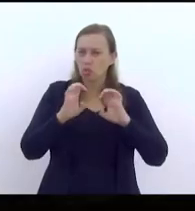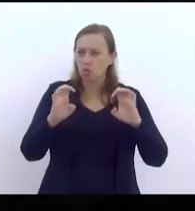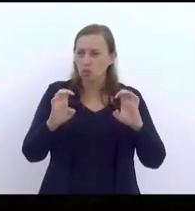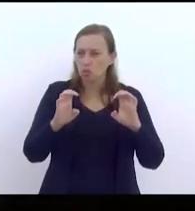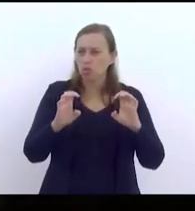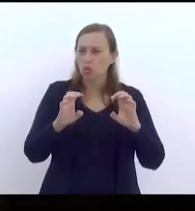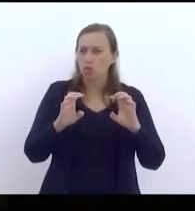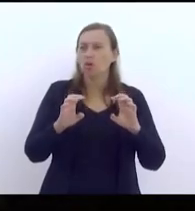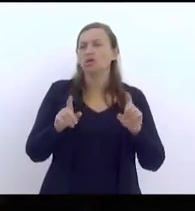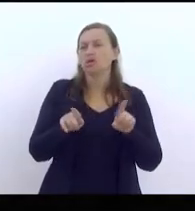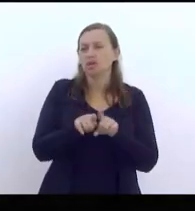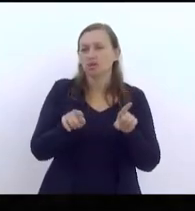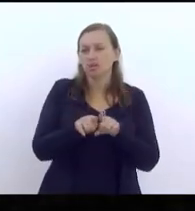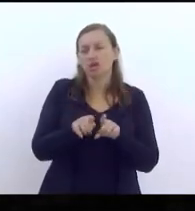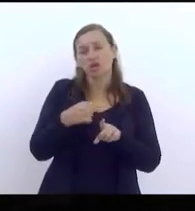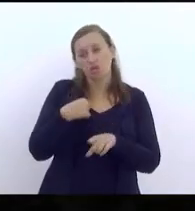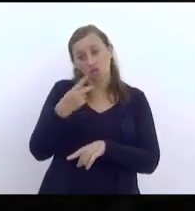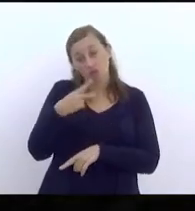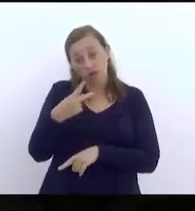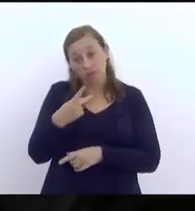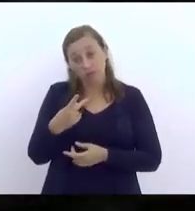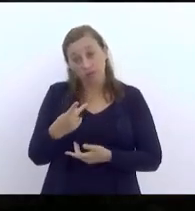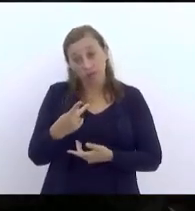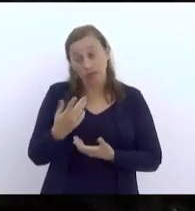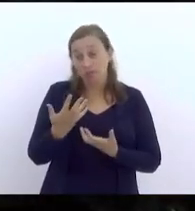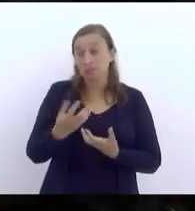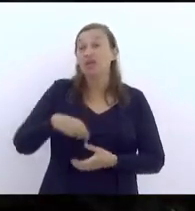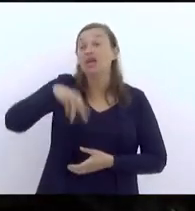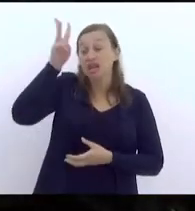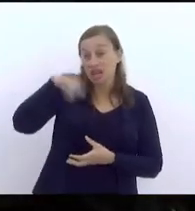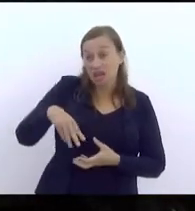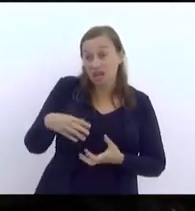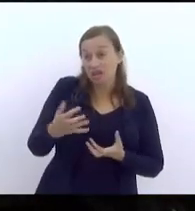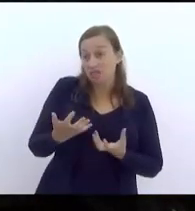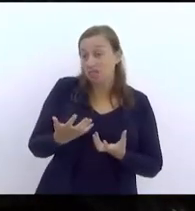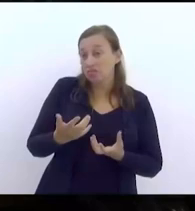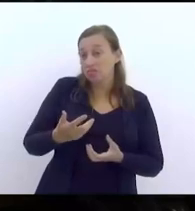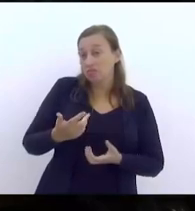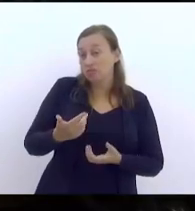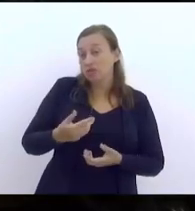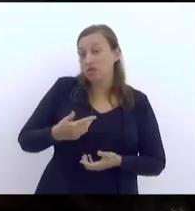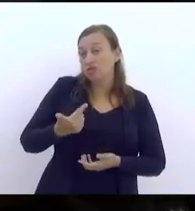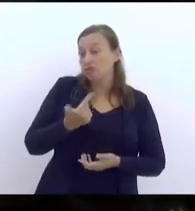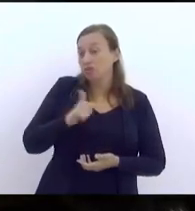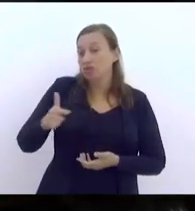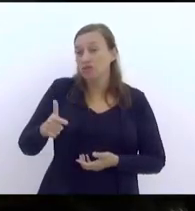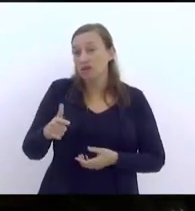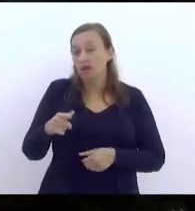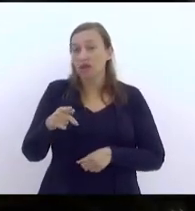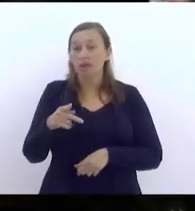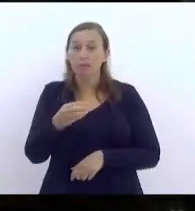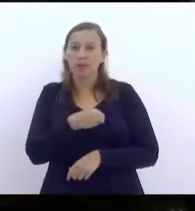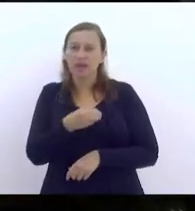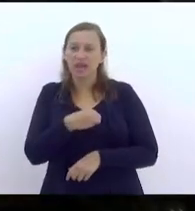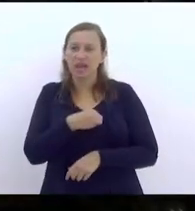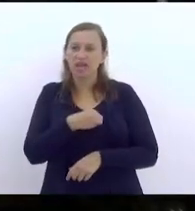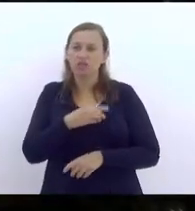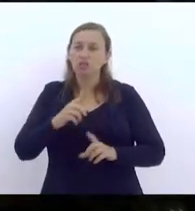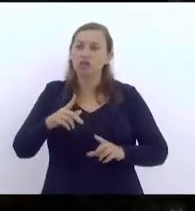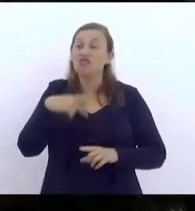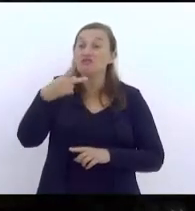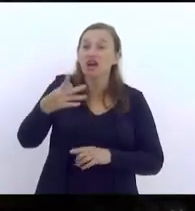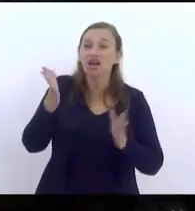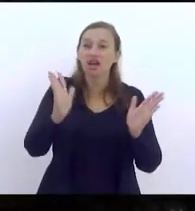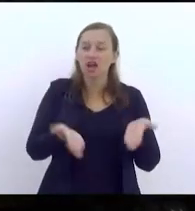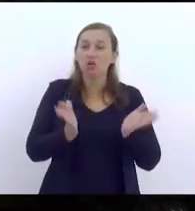valer também da religião. Quem não tiver pecado, que atire a primeira pedra. Como aqui,